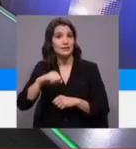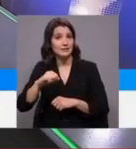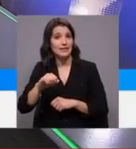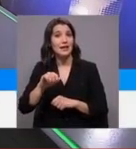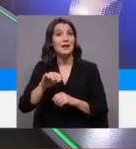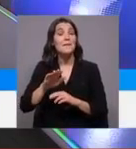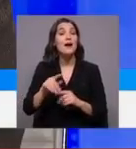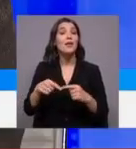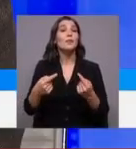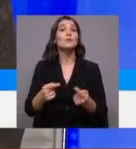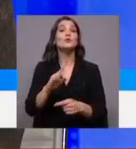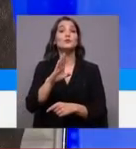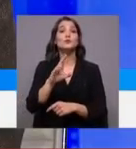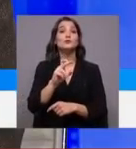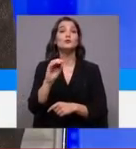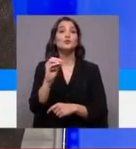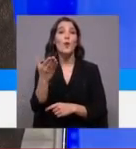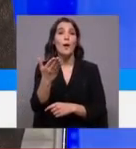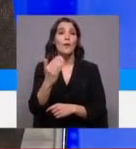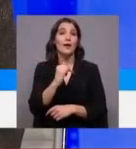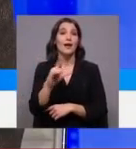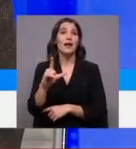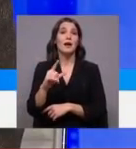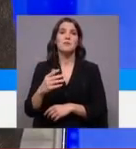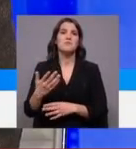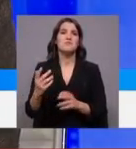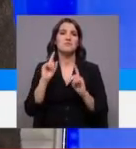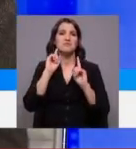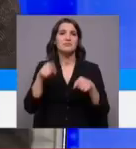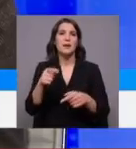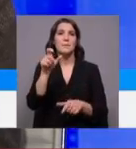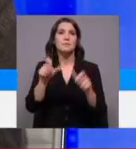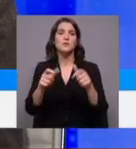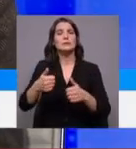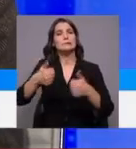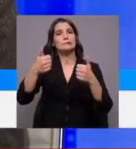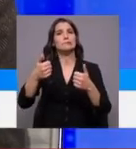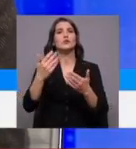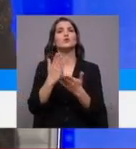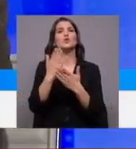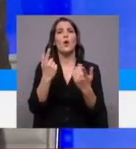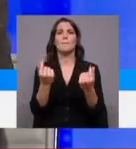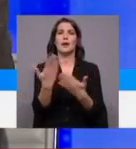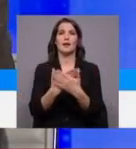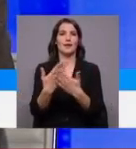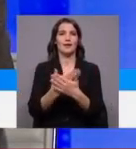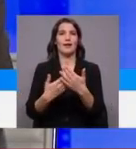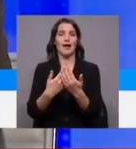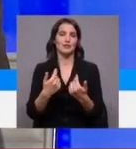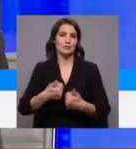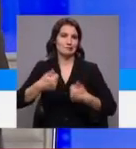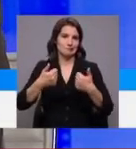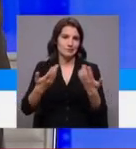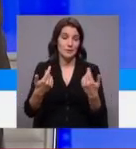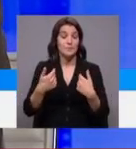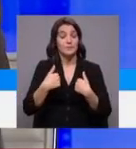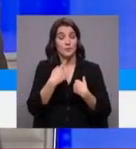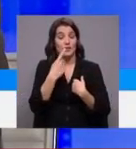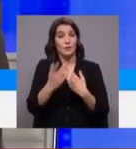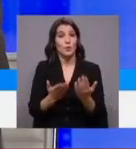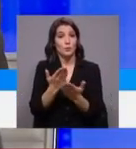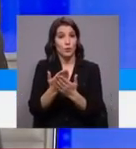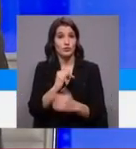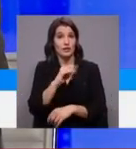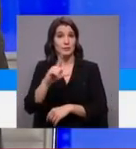que o João Cotrim Figueiredo se livrar dessa me preocupar com as pessoas e horas exclusivamente para os mercados distantes eu costumo dizer a proposta